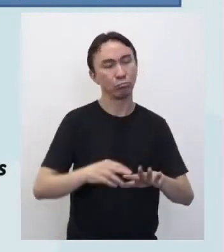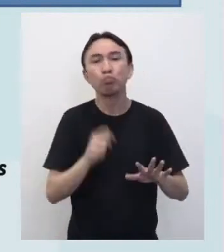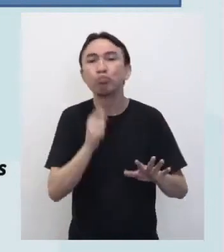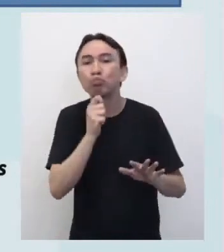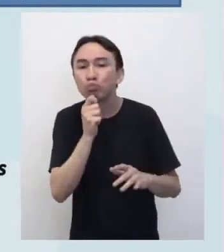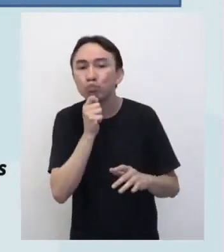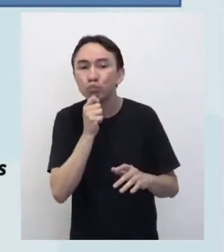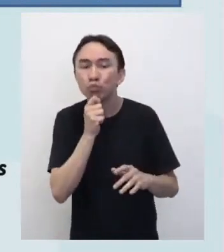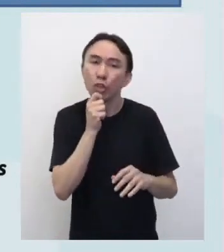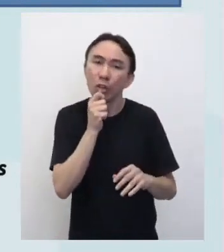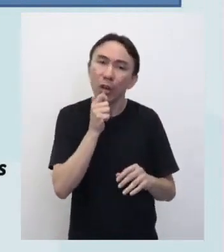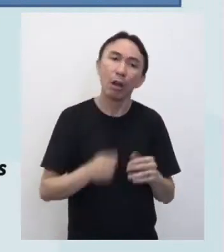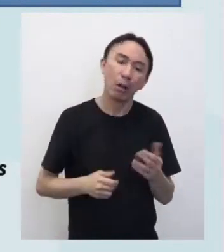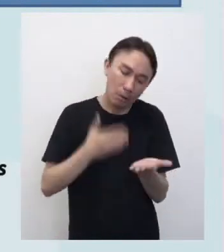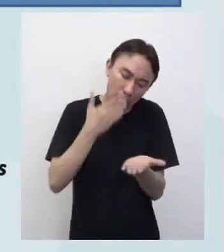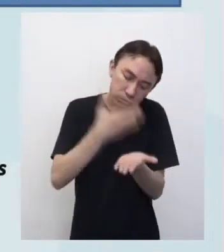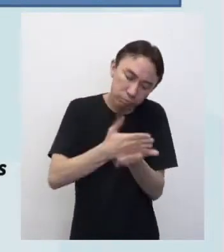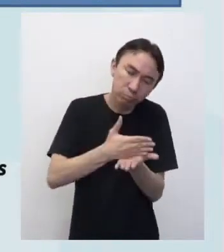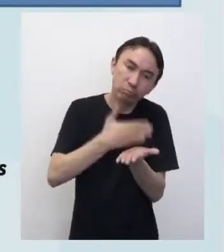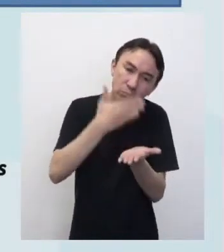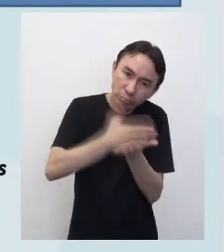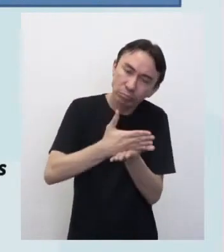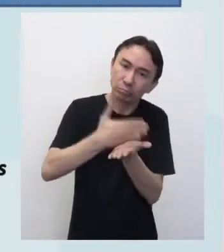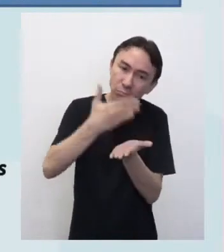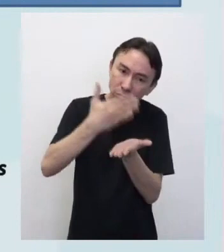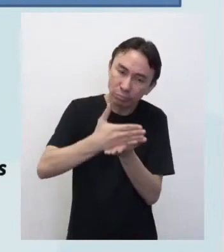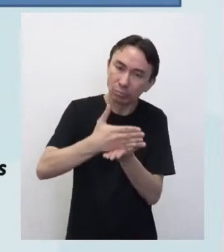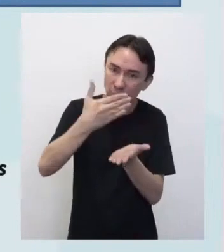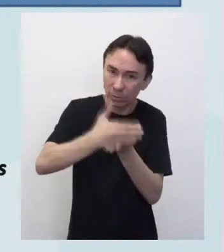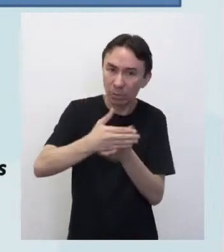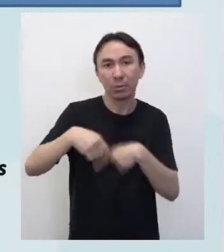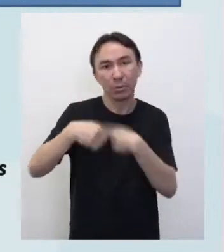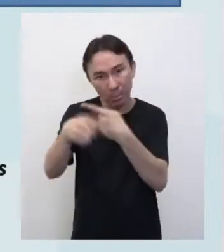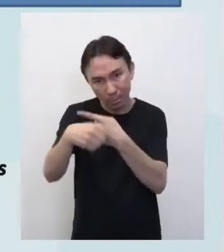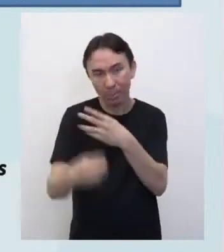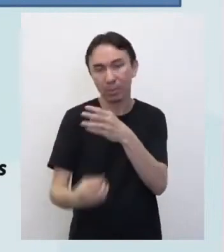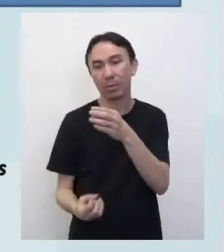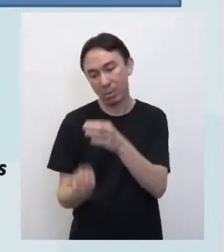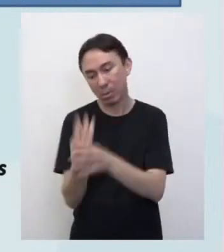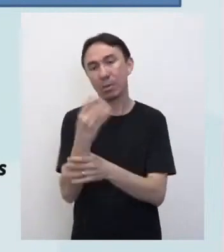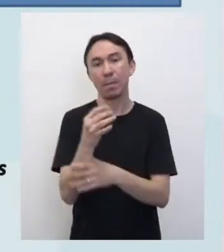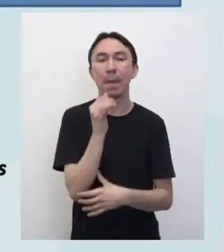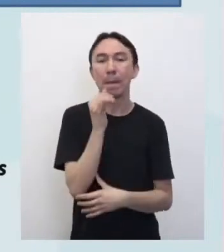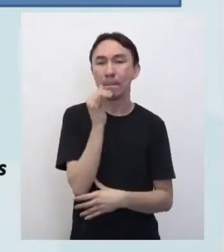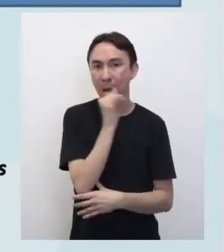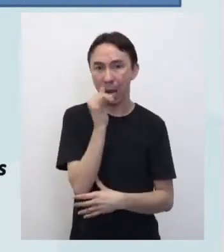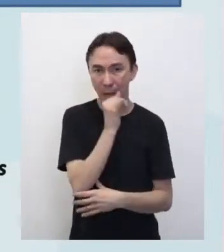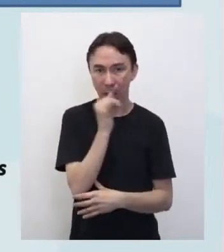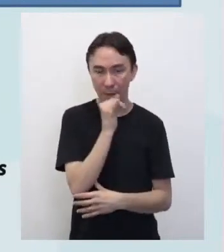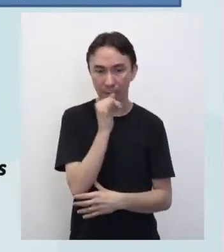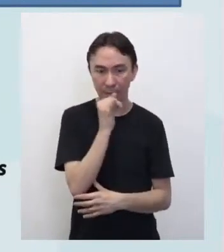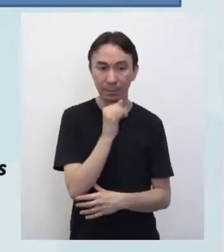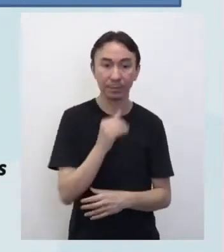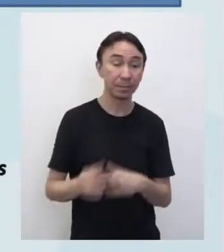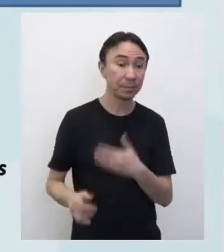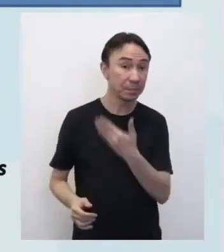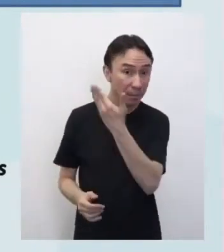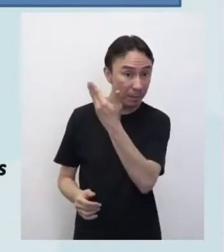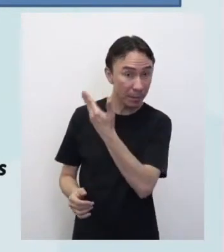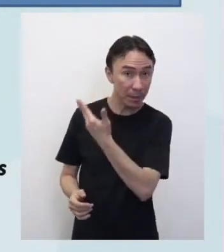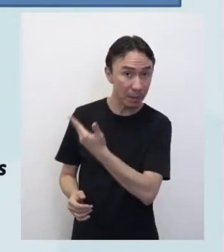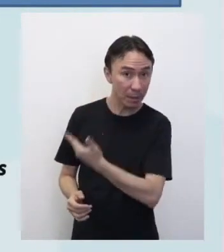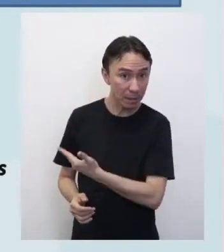vários pequenos reinos que vão aí formar a Itália, né? E essas repúblicas aí eram